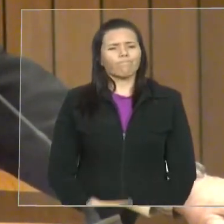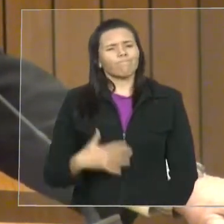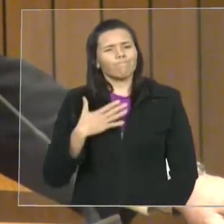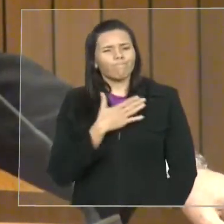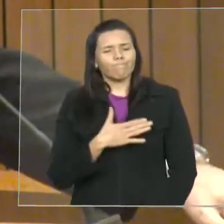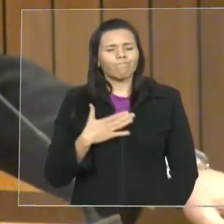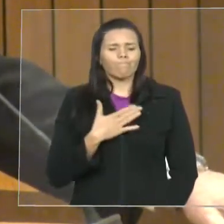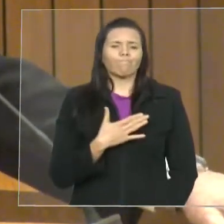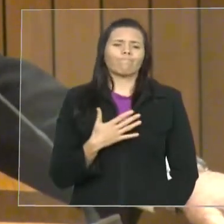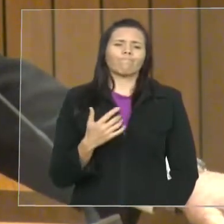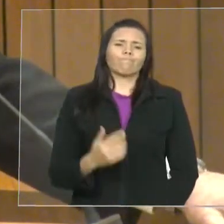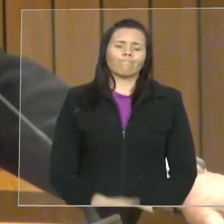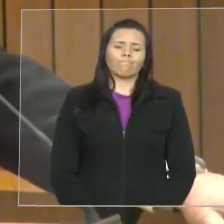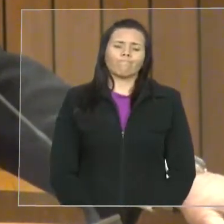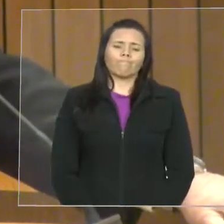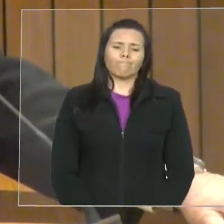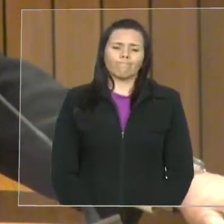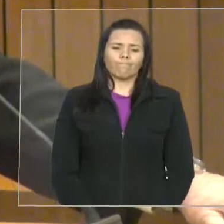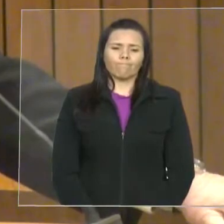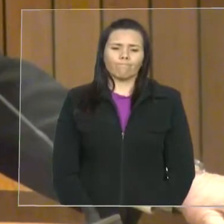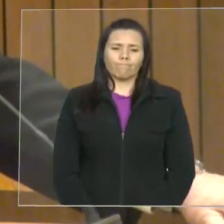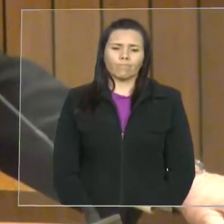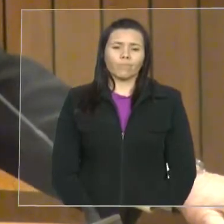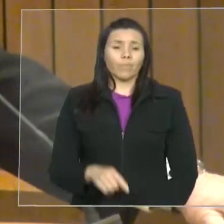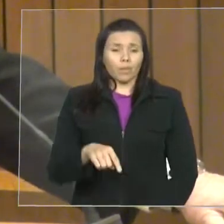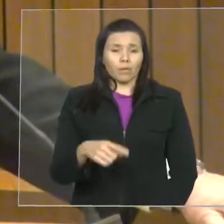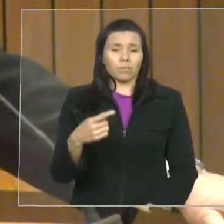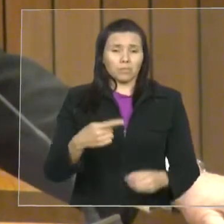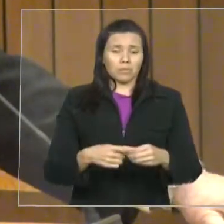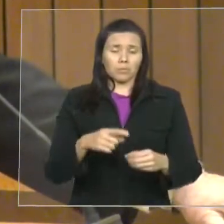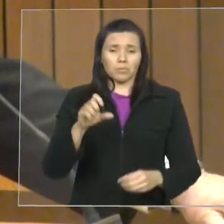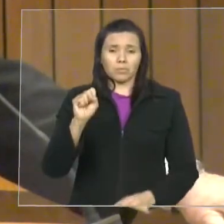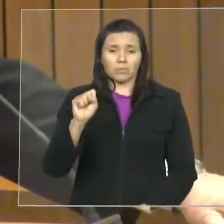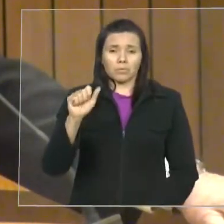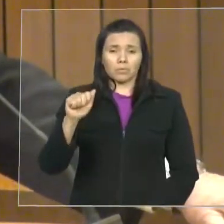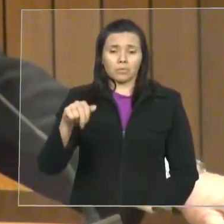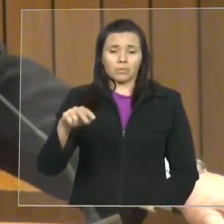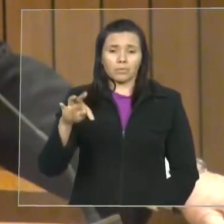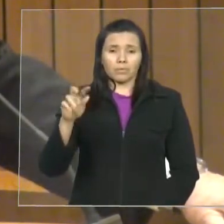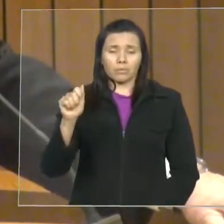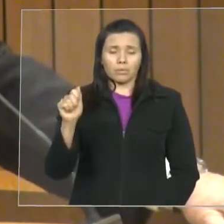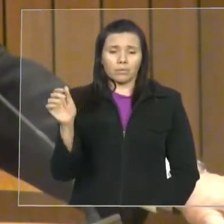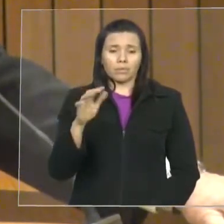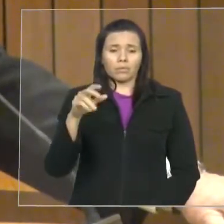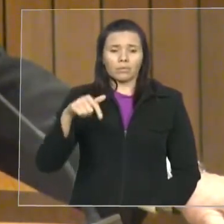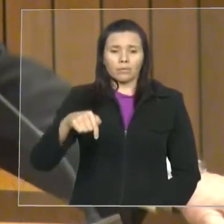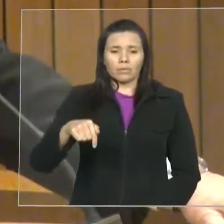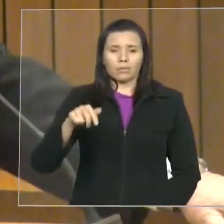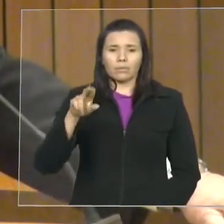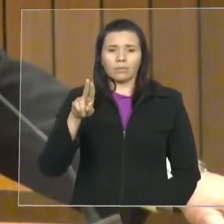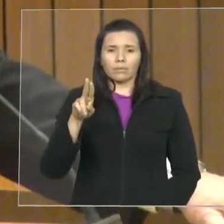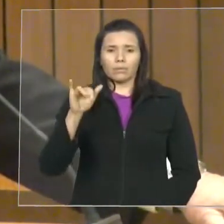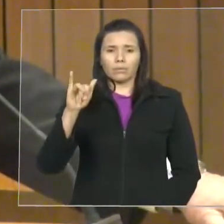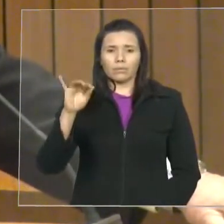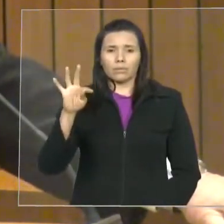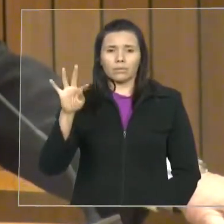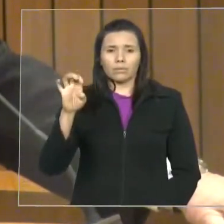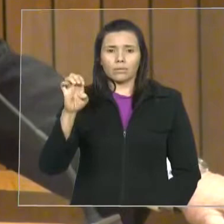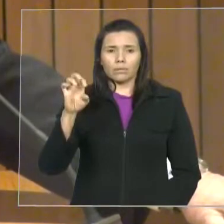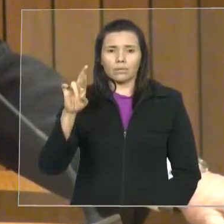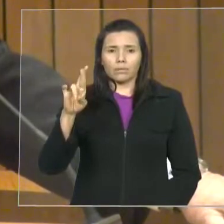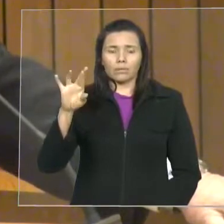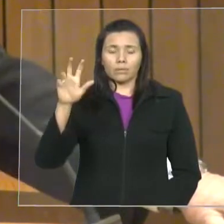santa quitéria levados pelo prefeito alberto rocha através do nosso